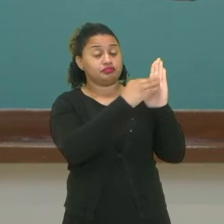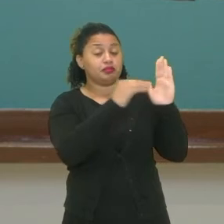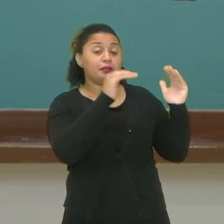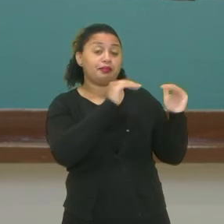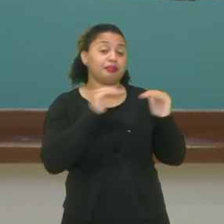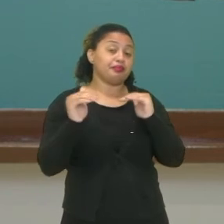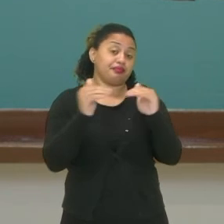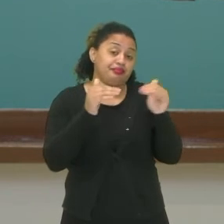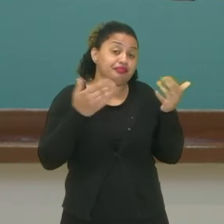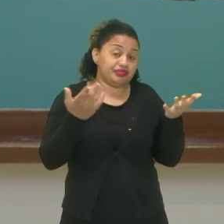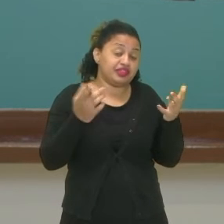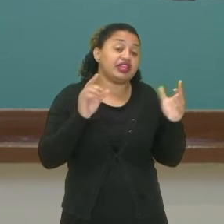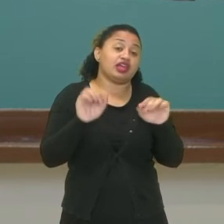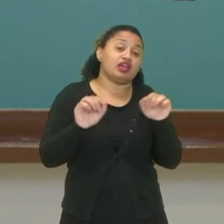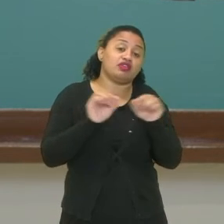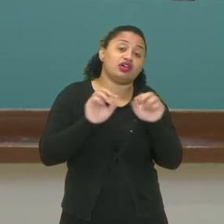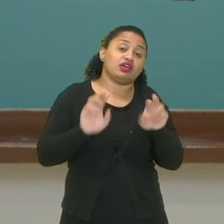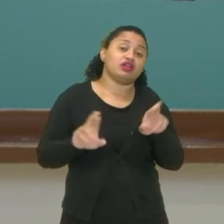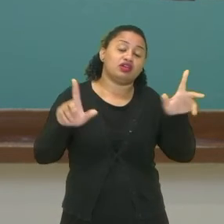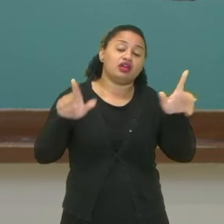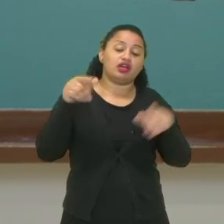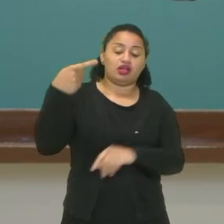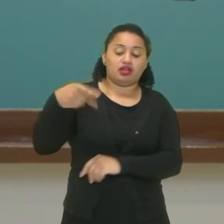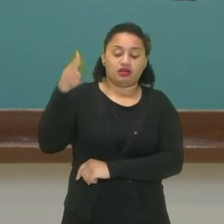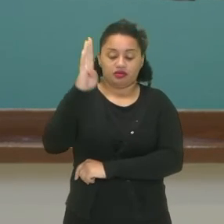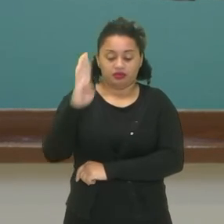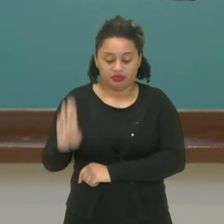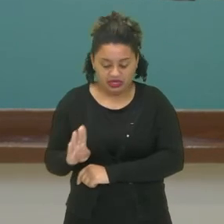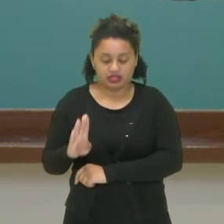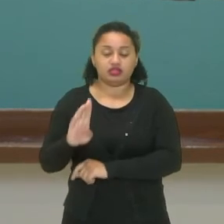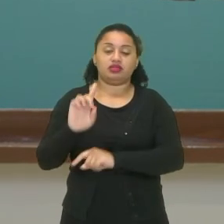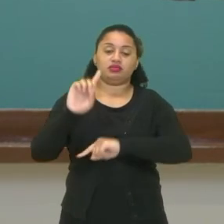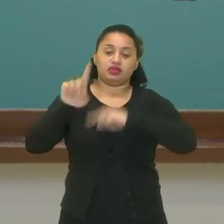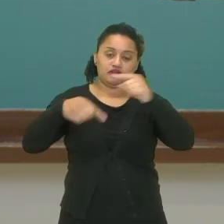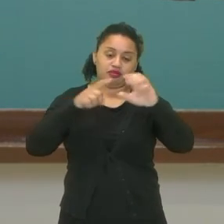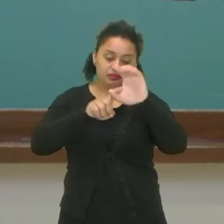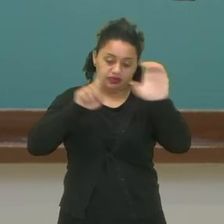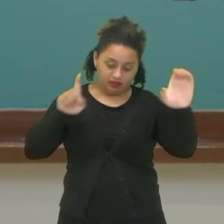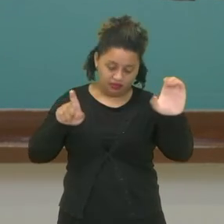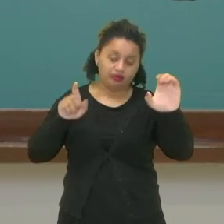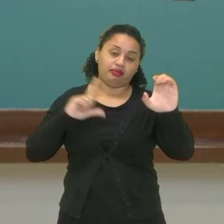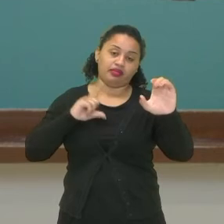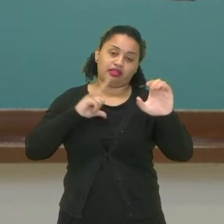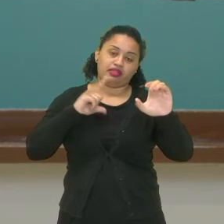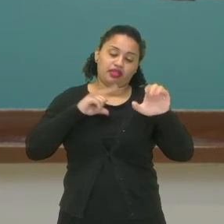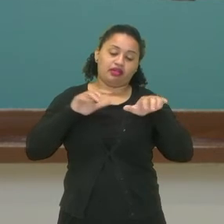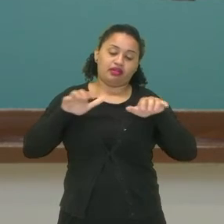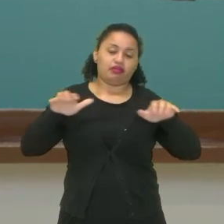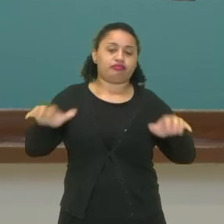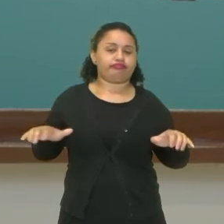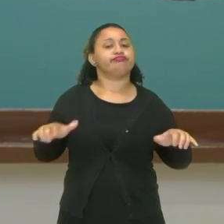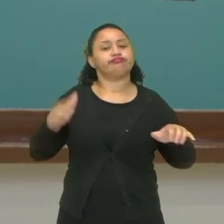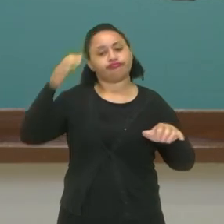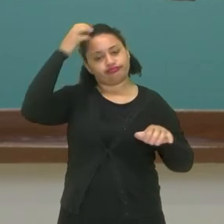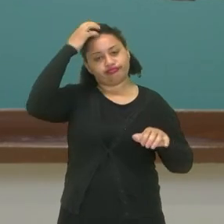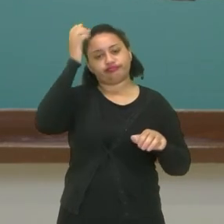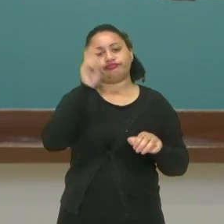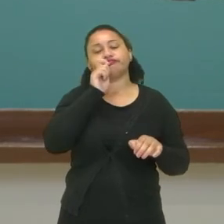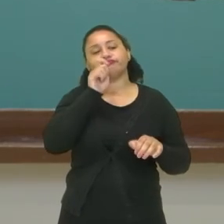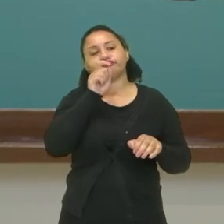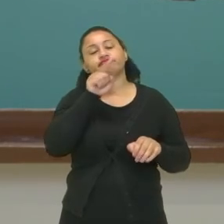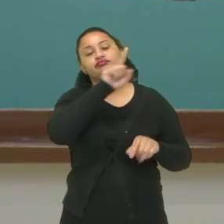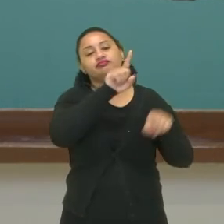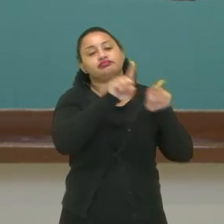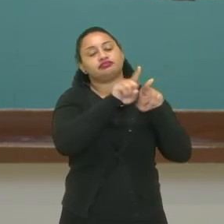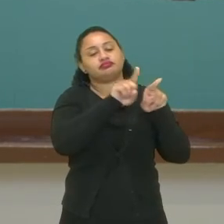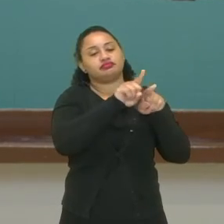padrão. Quem vai fazer diferente? O Brasil, que vai, né, ter a sua independência e vai manter uma monarquia, e o México